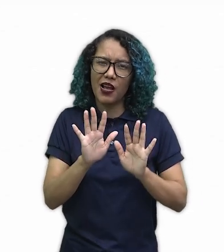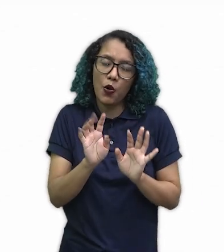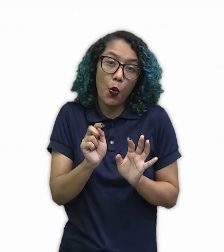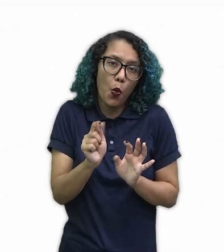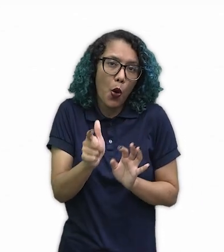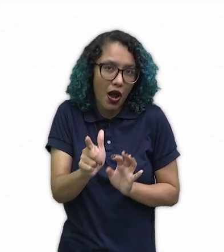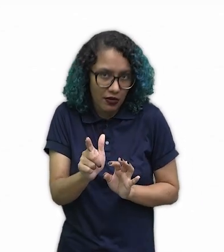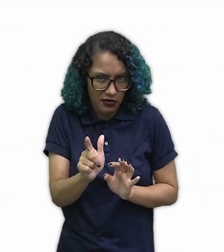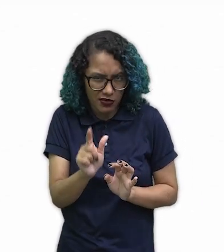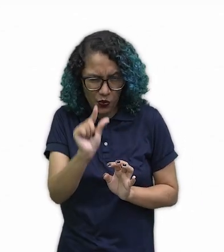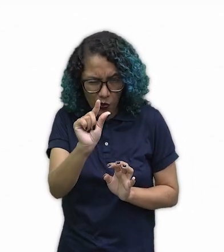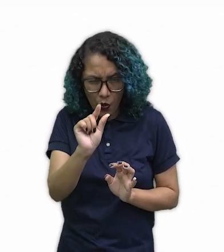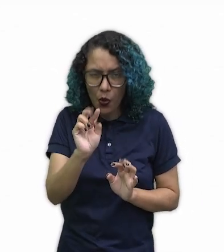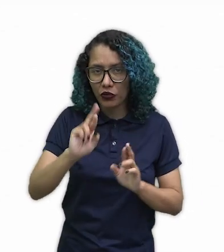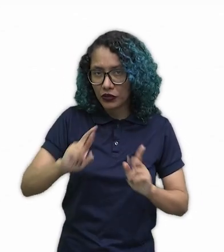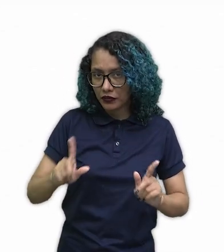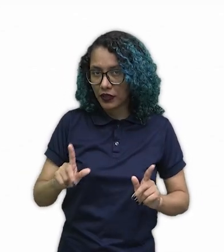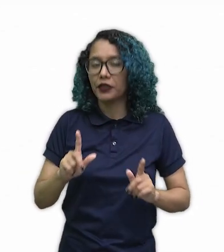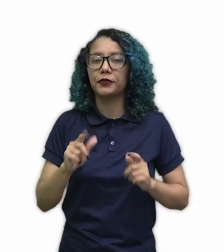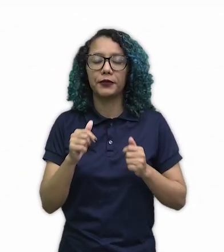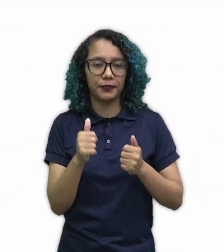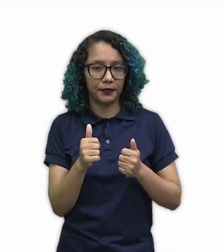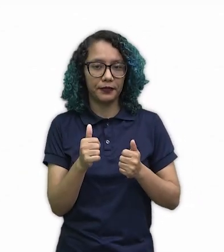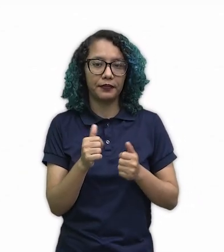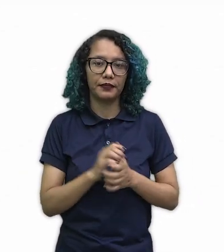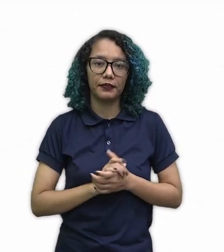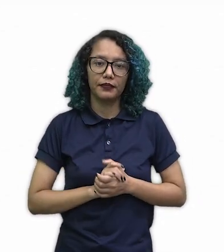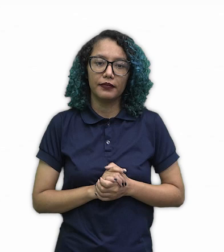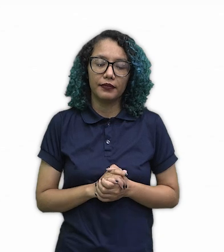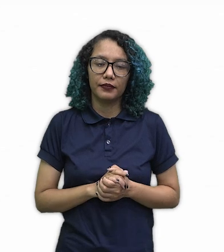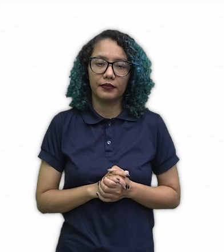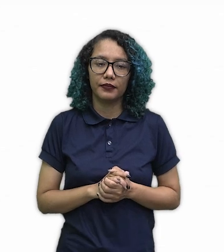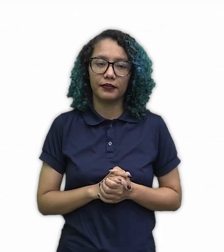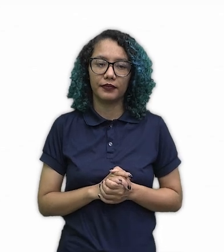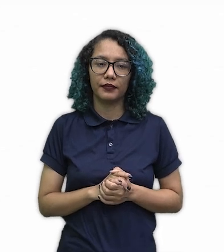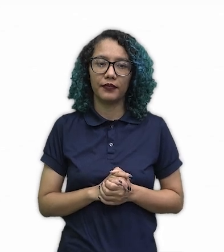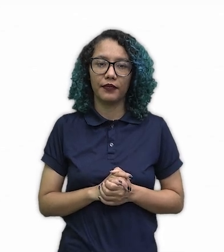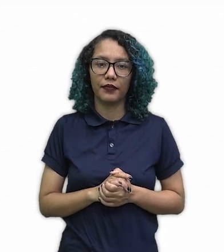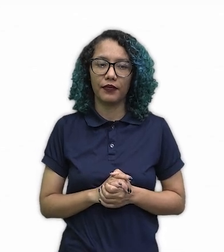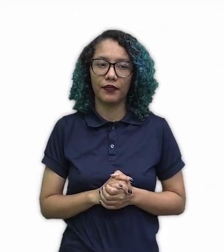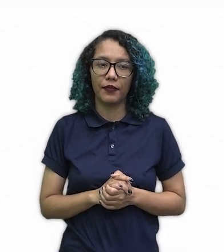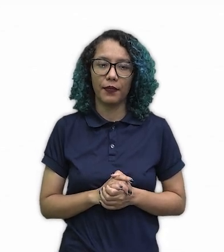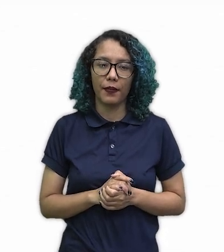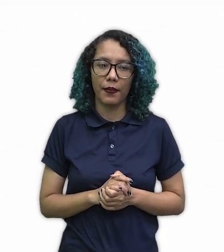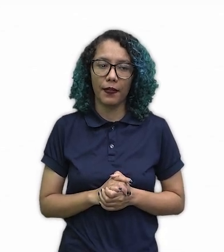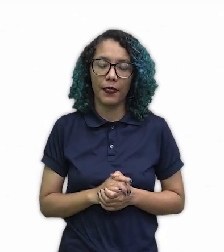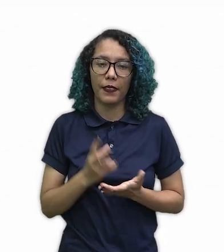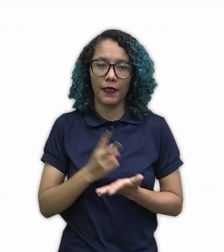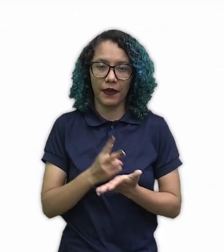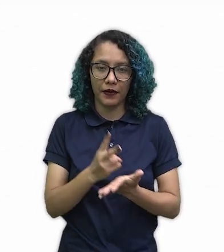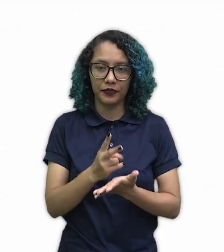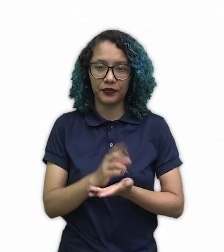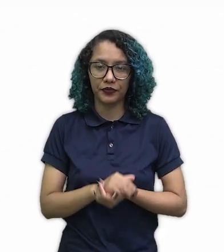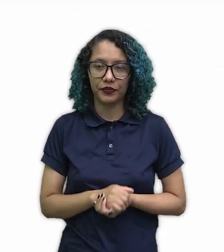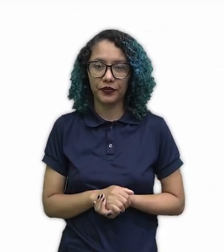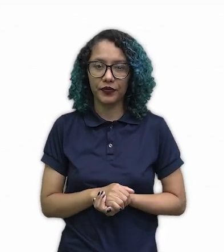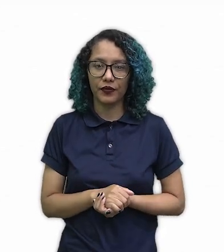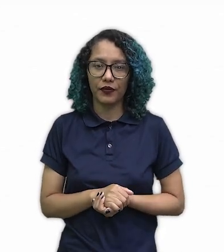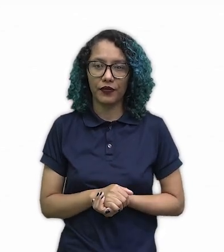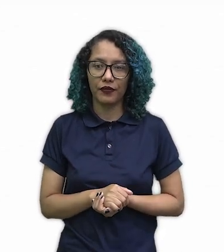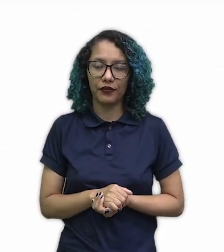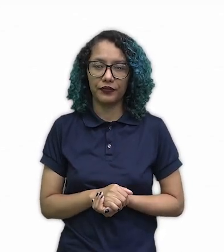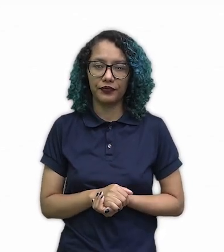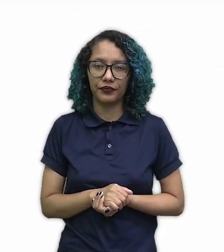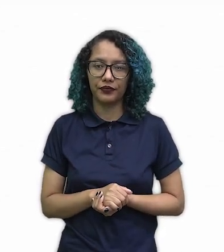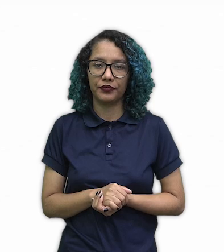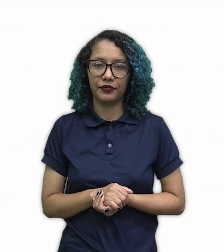né, diferente, tá bom? Não muito diferente, mas tem uma situação que a gente precisa ver e revisar aqui.